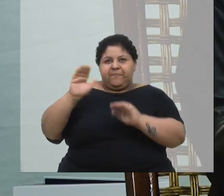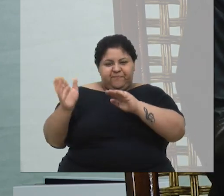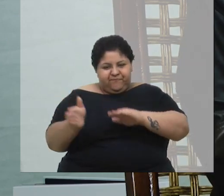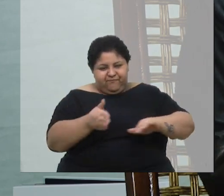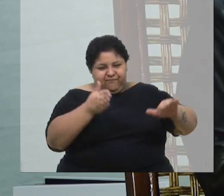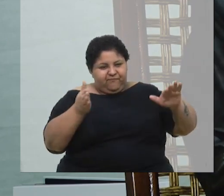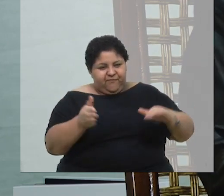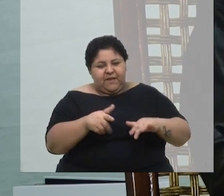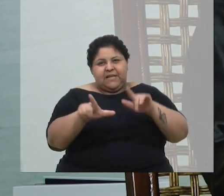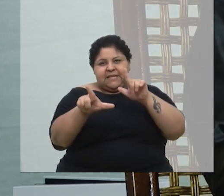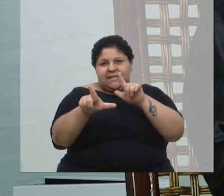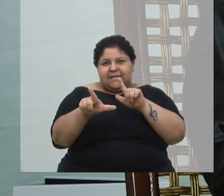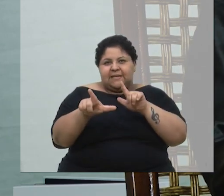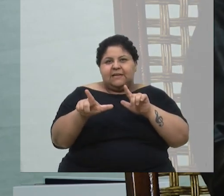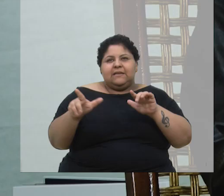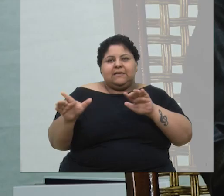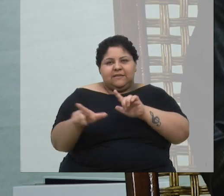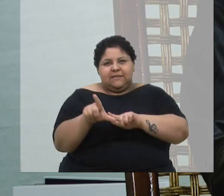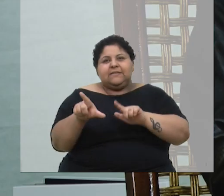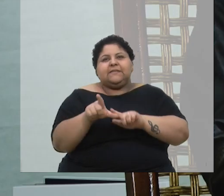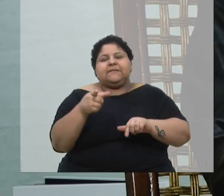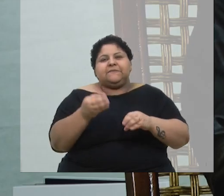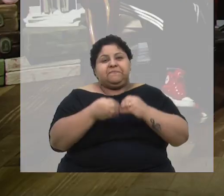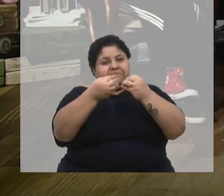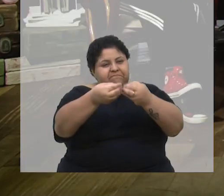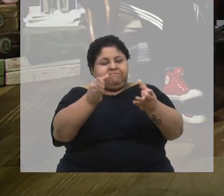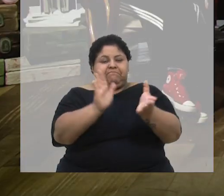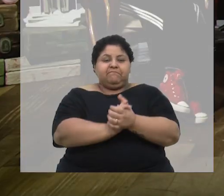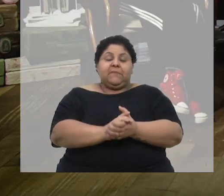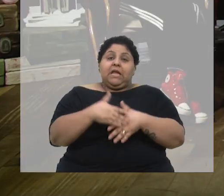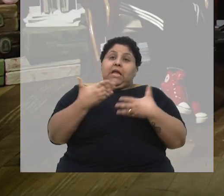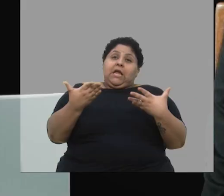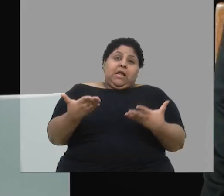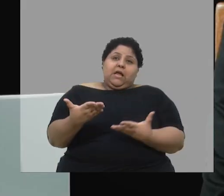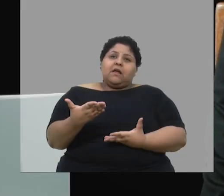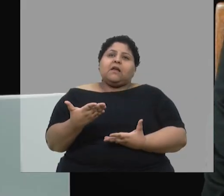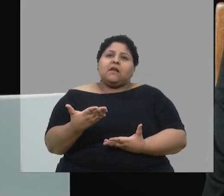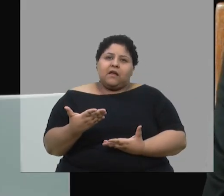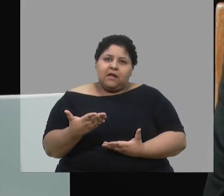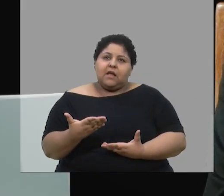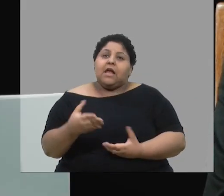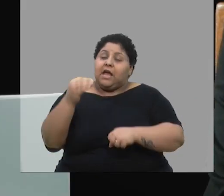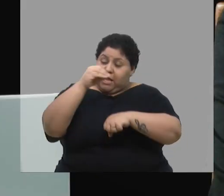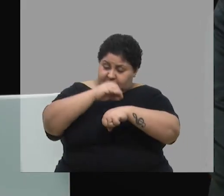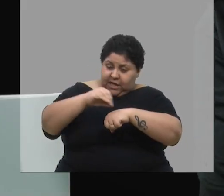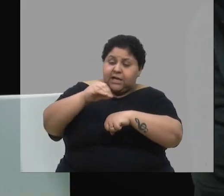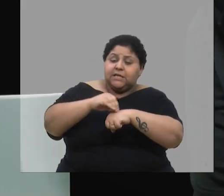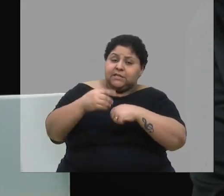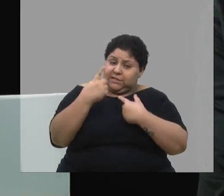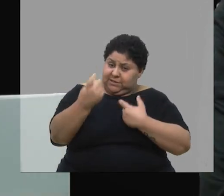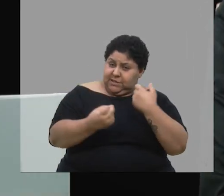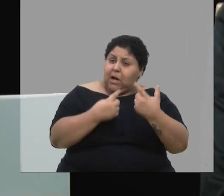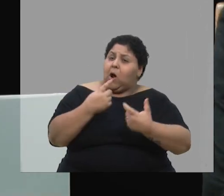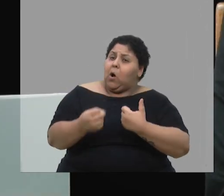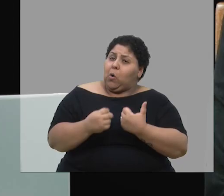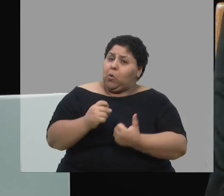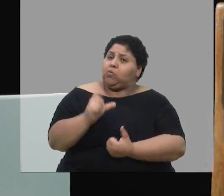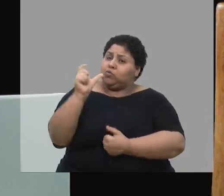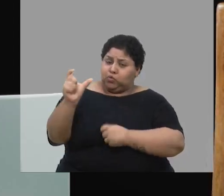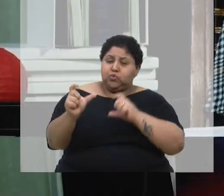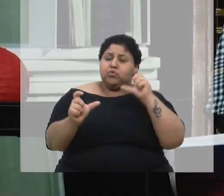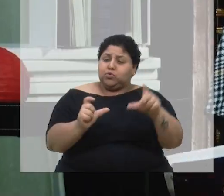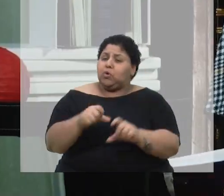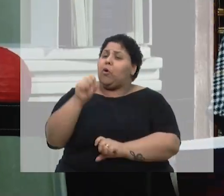para a gente valorizar a produção literária delas. Então, eu não vou ser tão, né, que nem a secretária, eu vou